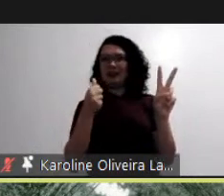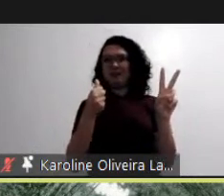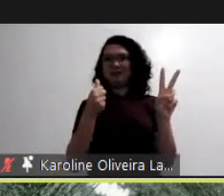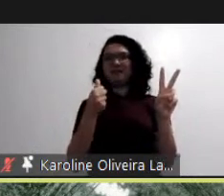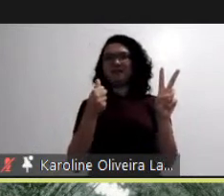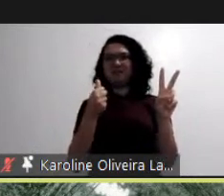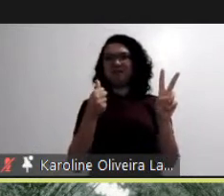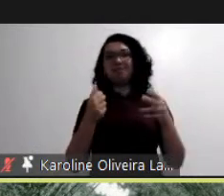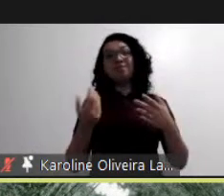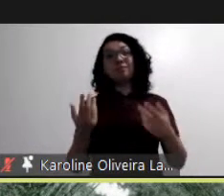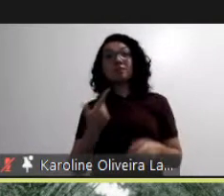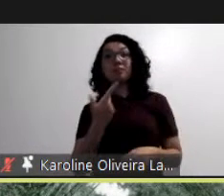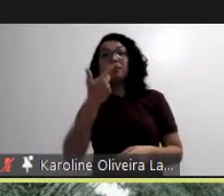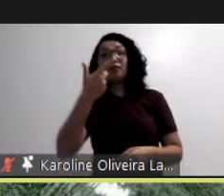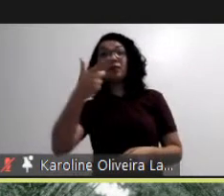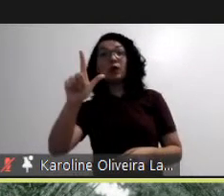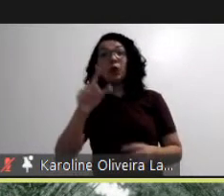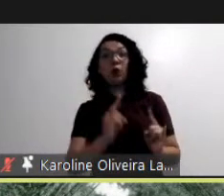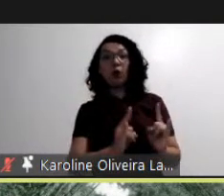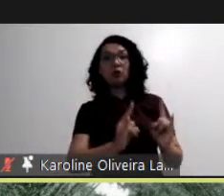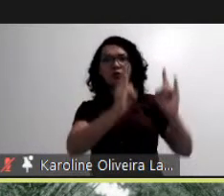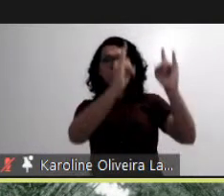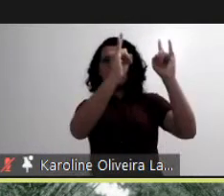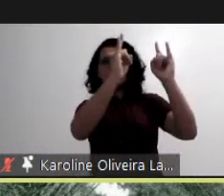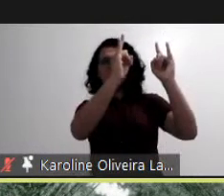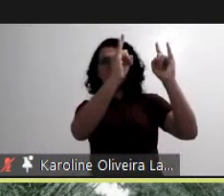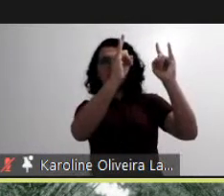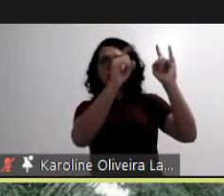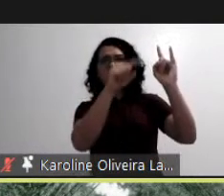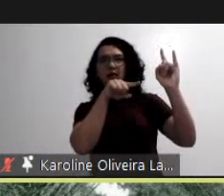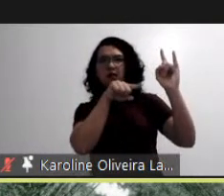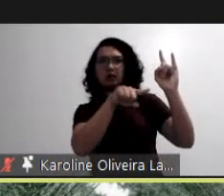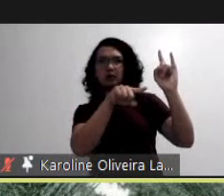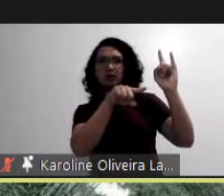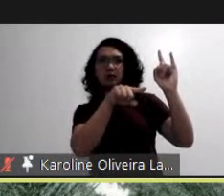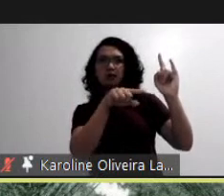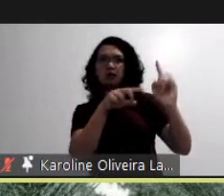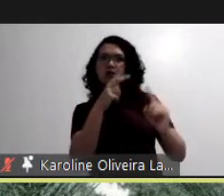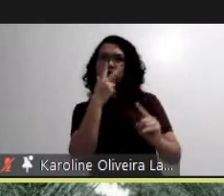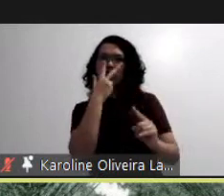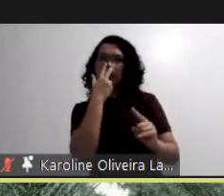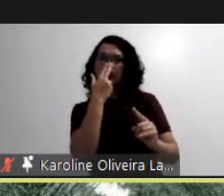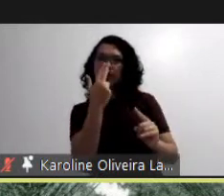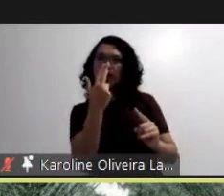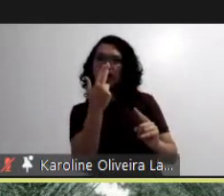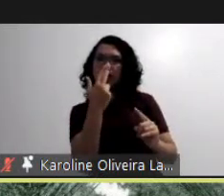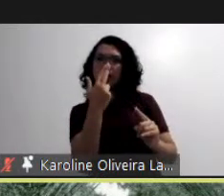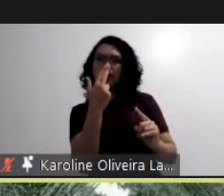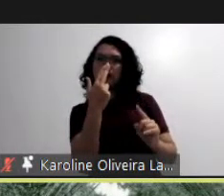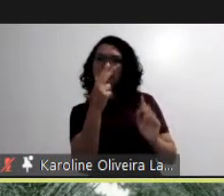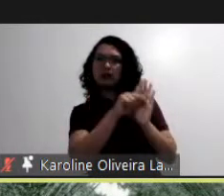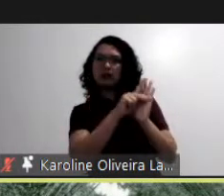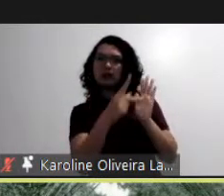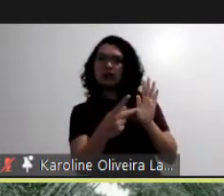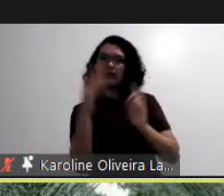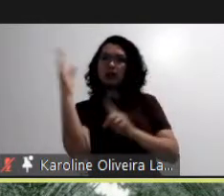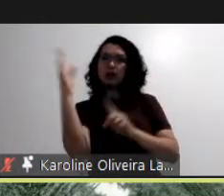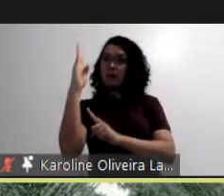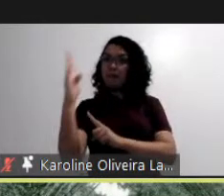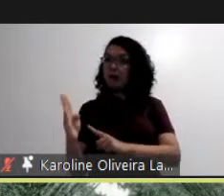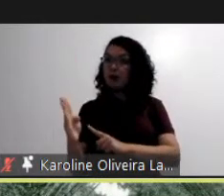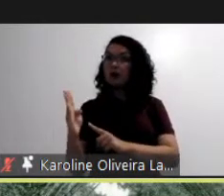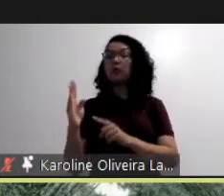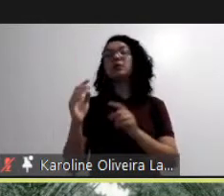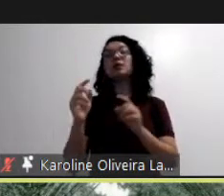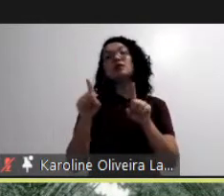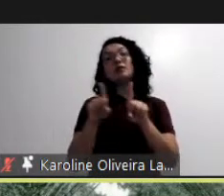Este prédio fez a fama do mundo, isto é, fez a fama do Brasil no mundo, e sobretudo do Oscar Niemeyer, que então,